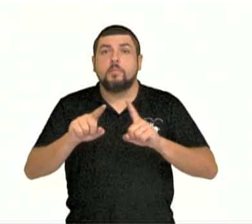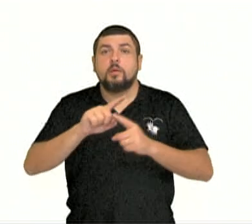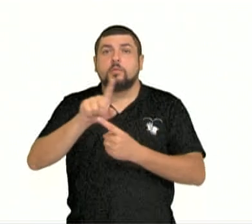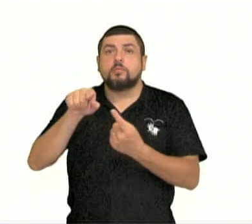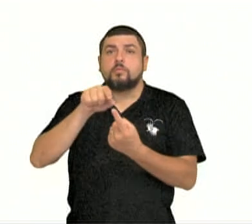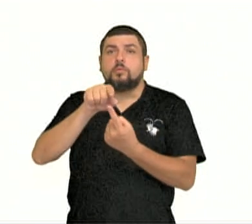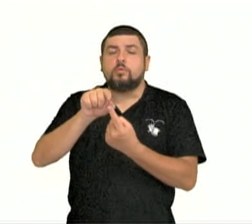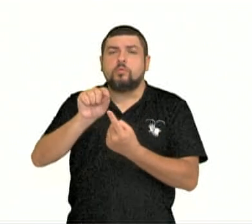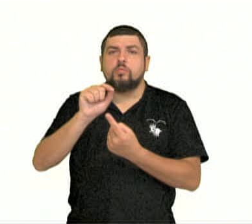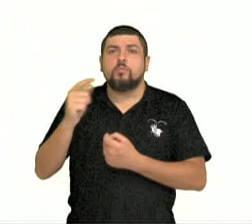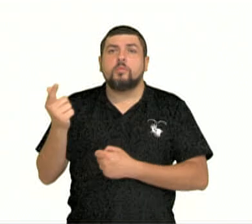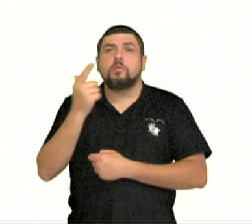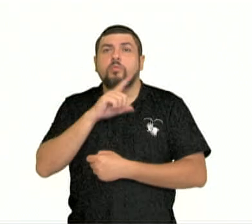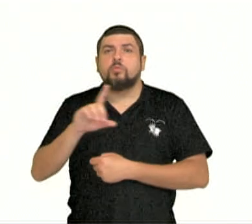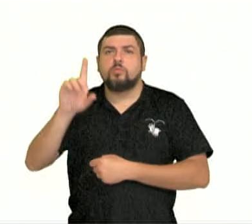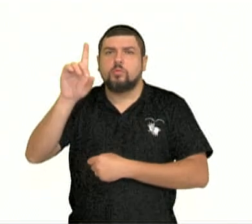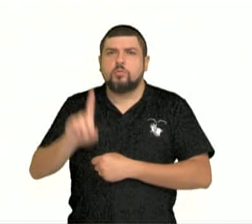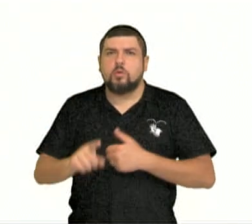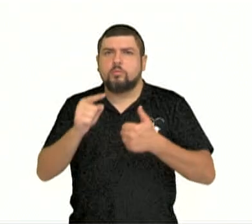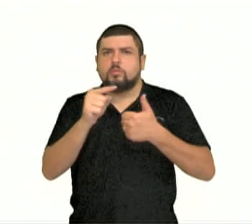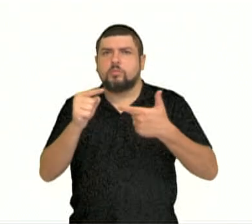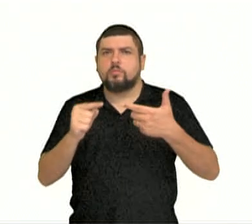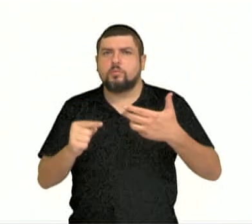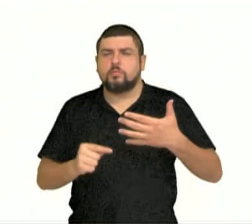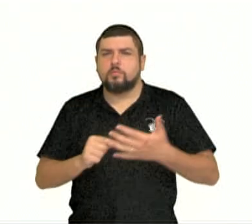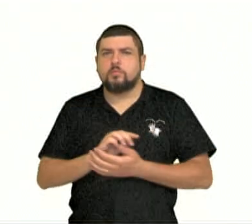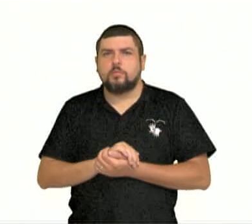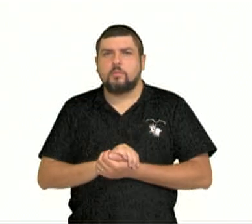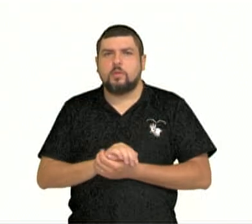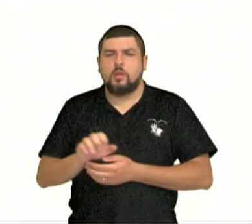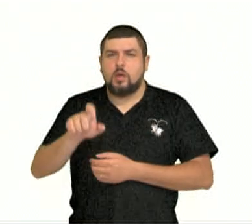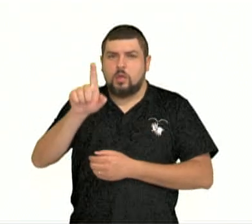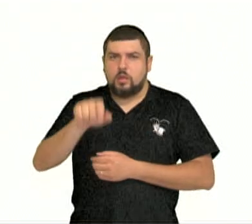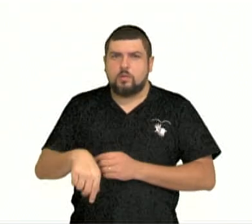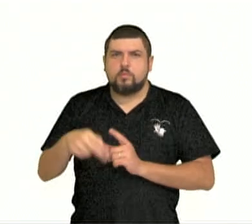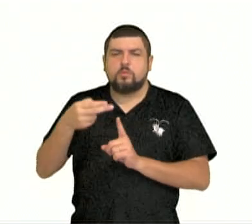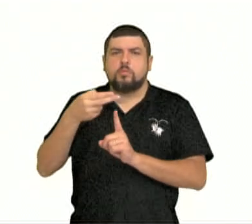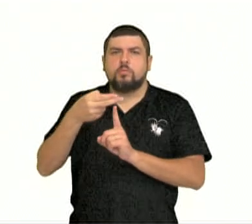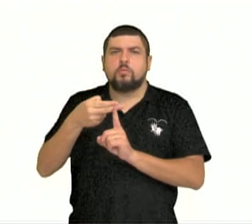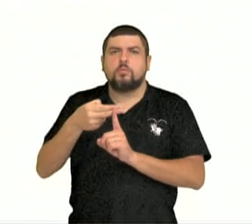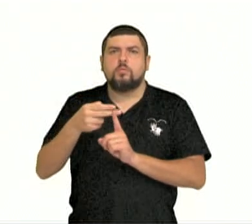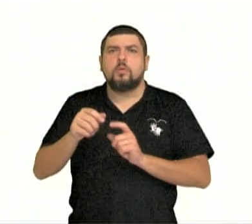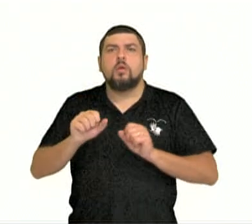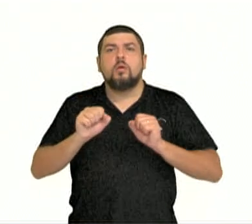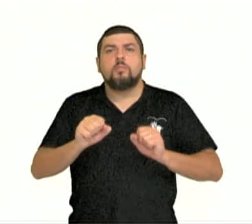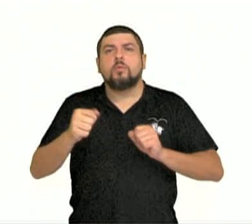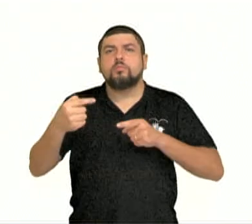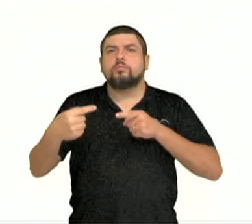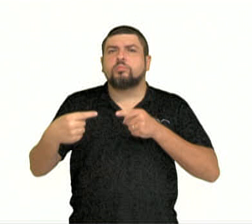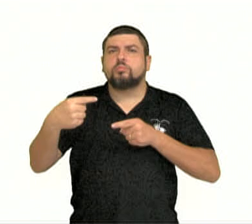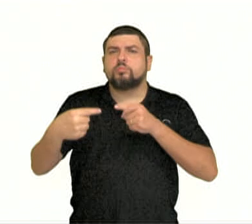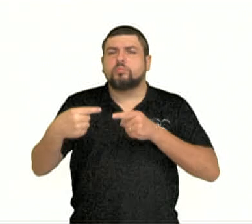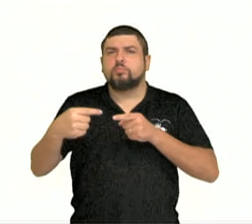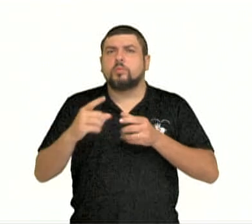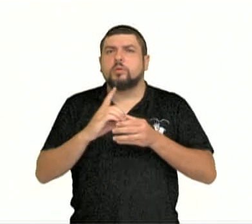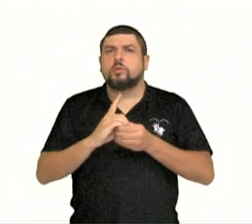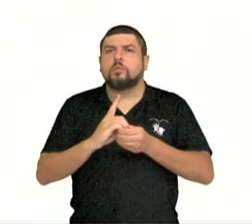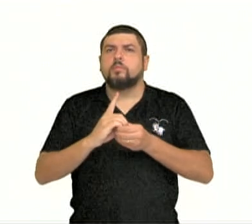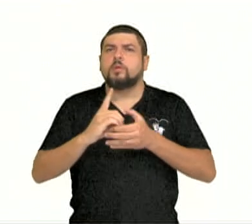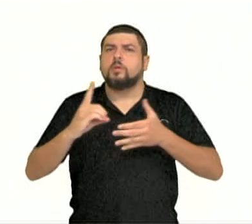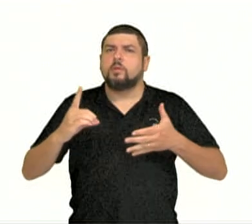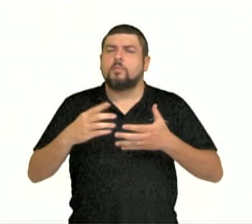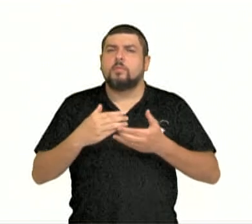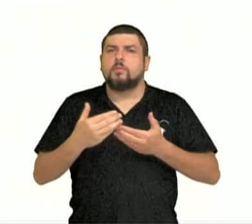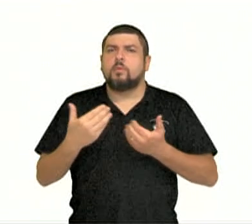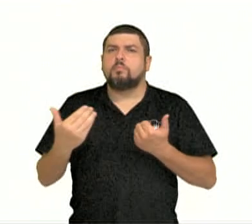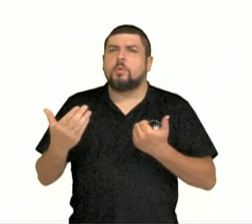Garantia de direitos. Ela é um dos instrumentos que permitem um diálogo de forma democrática para com o cumprimento